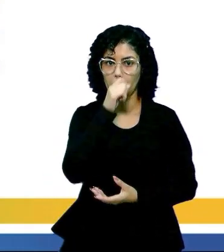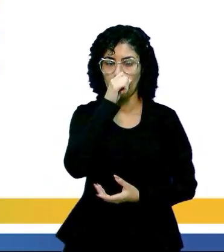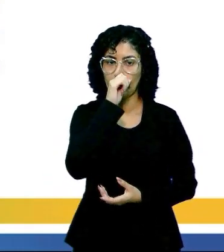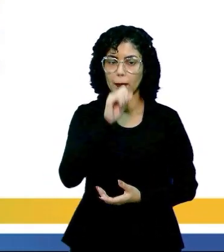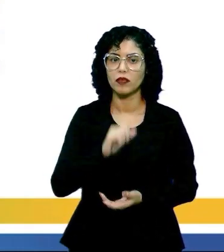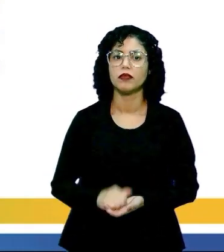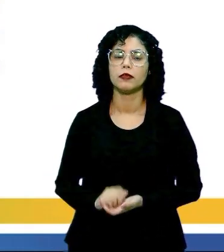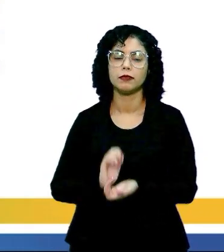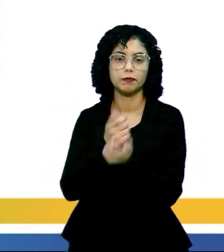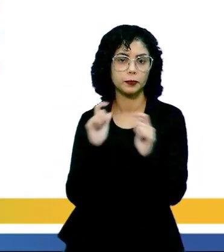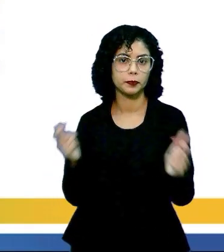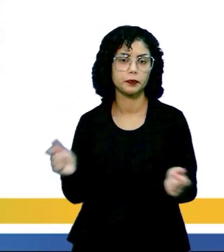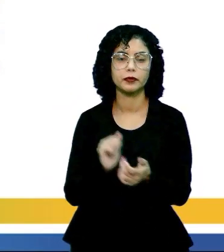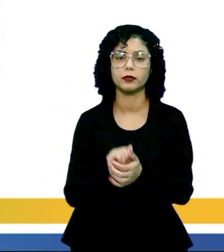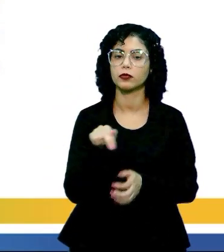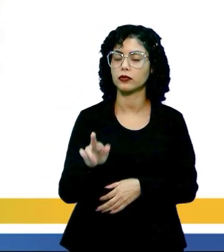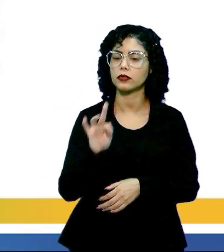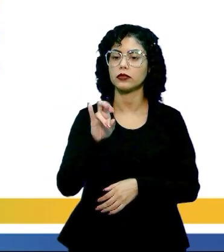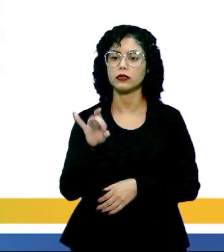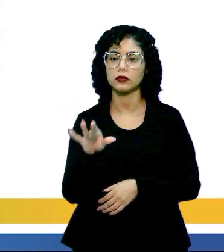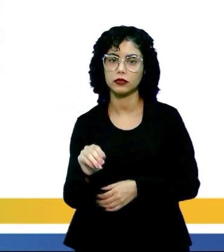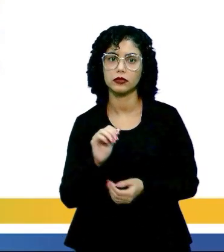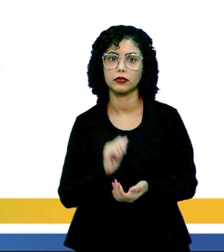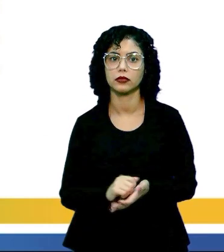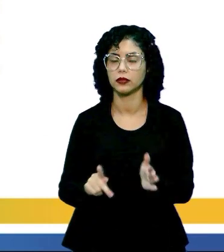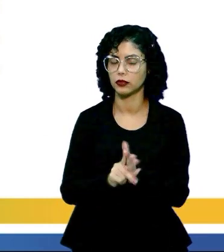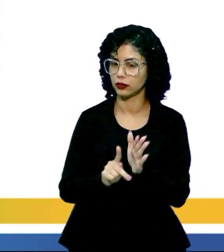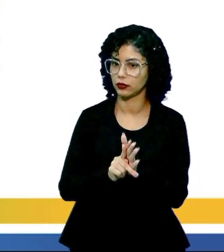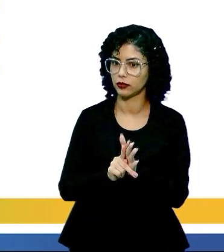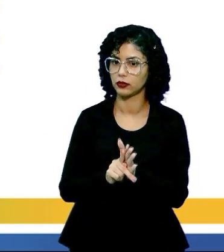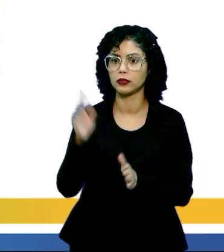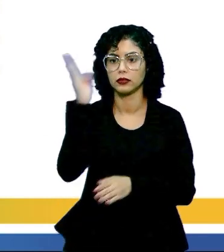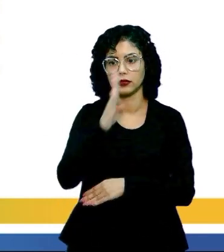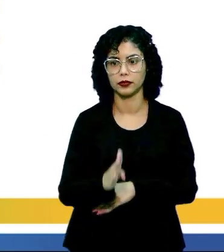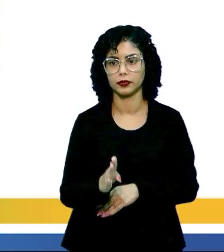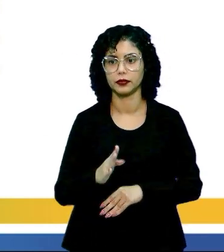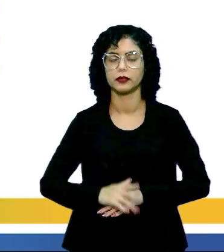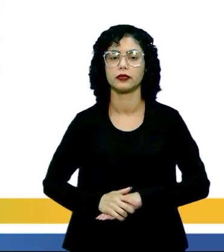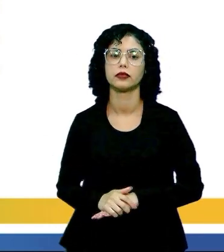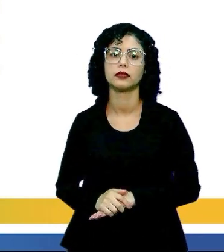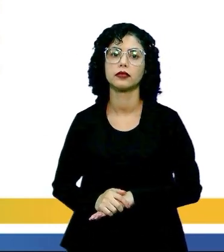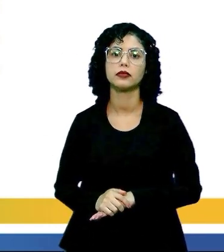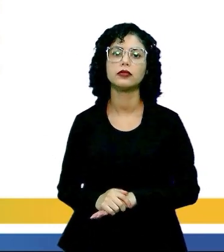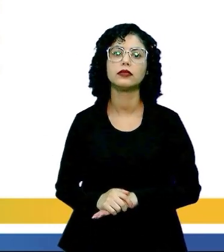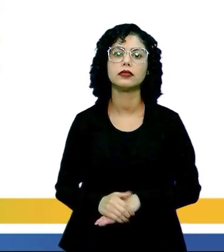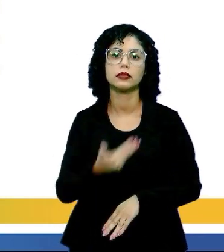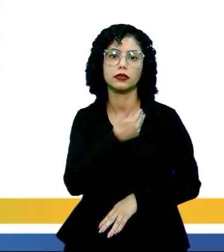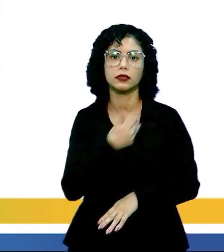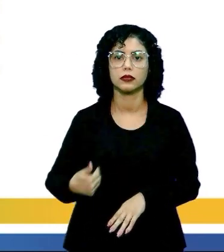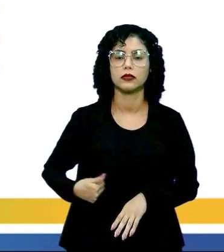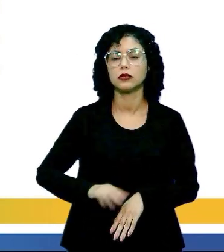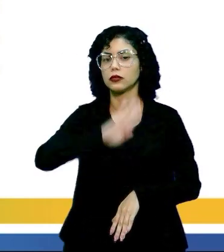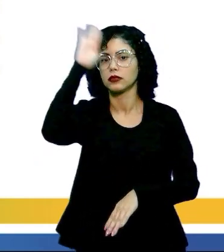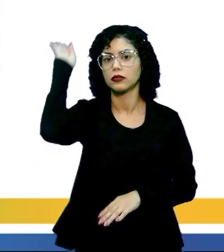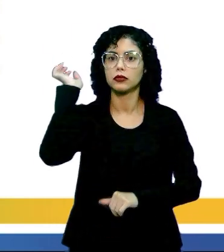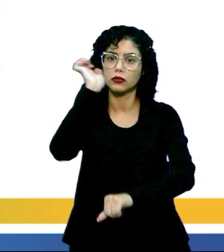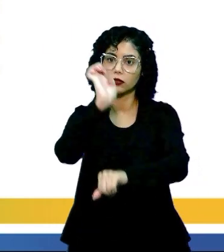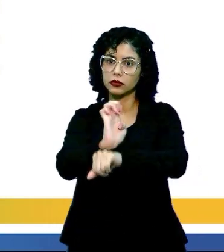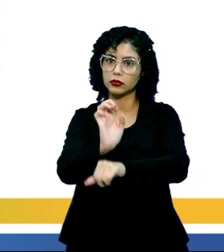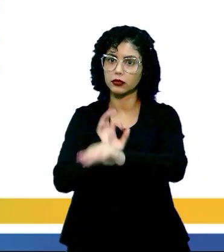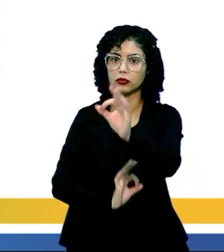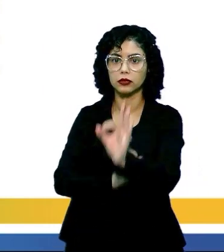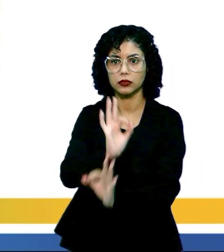UFPB, né, uma grande universidade, né, renomada do Brasil. Na República Romana,